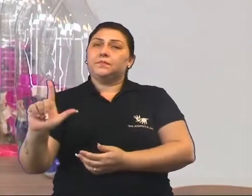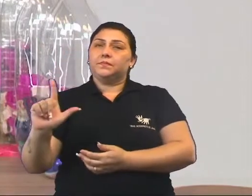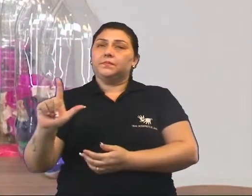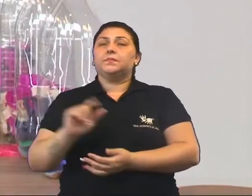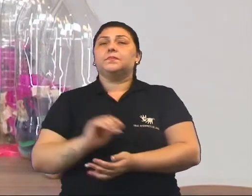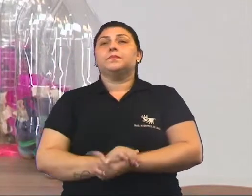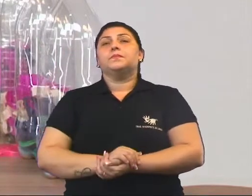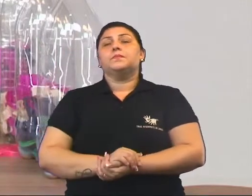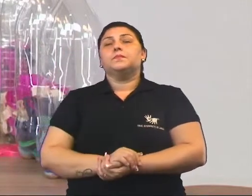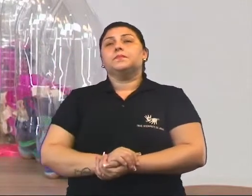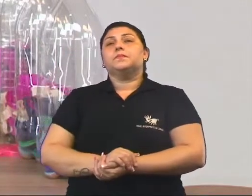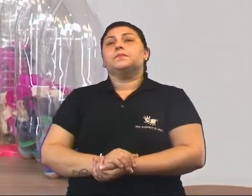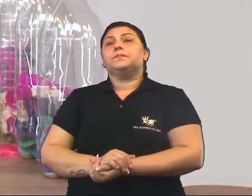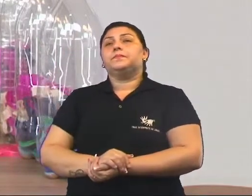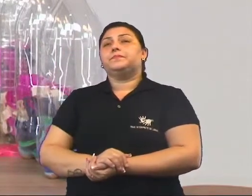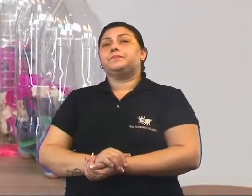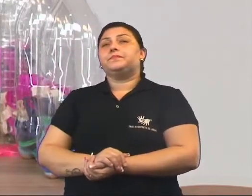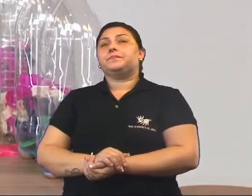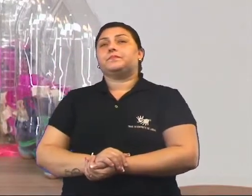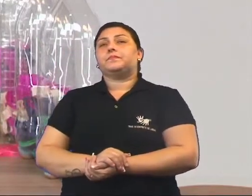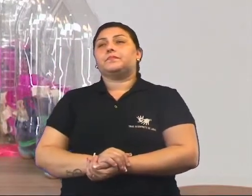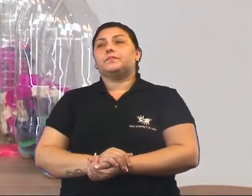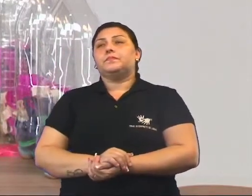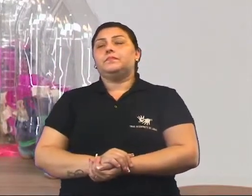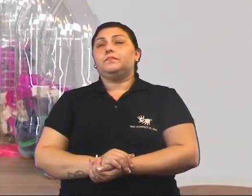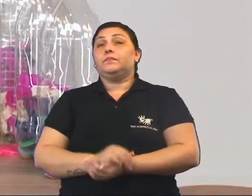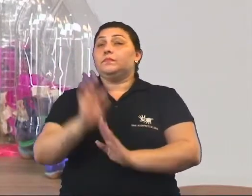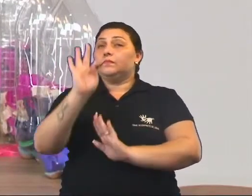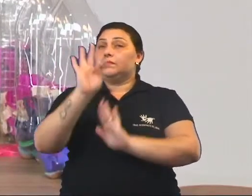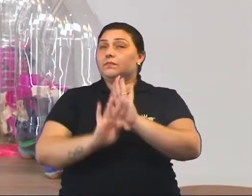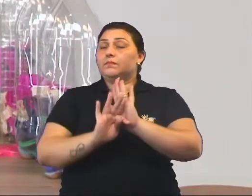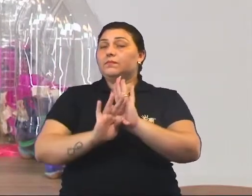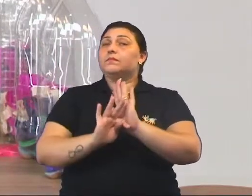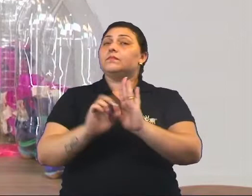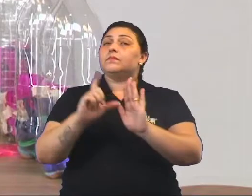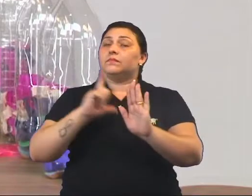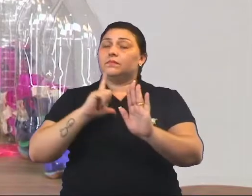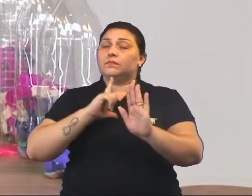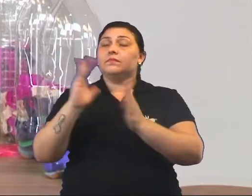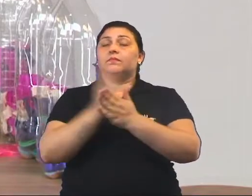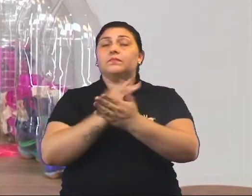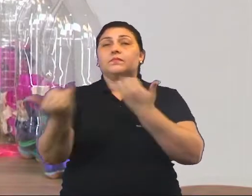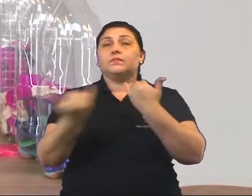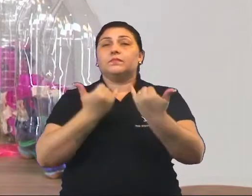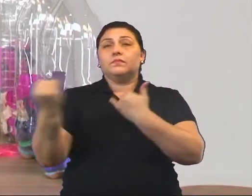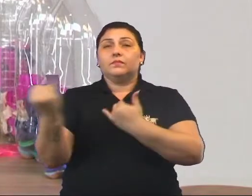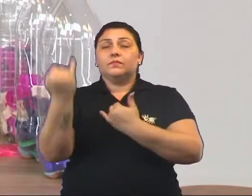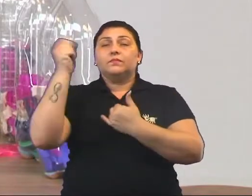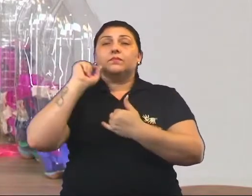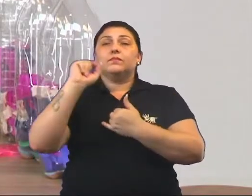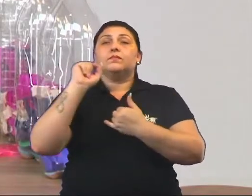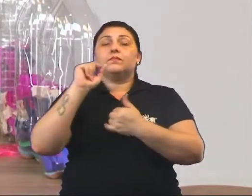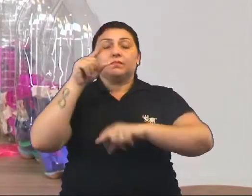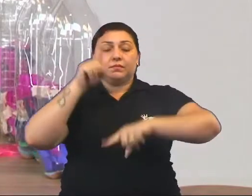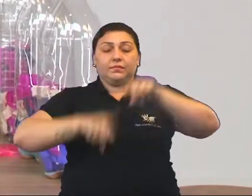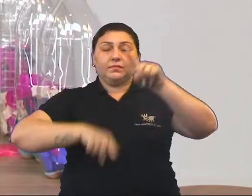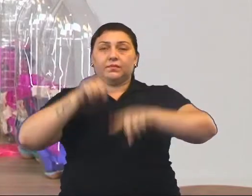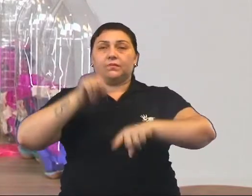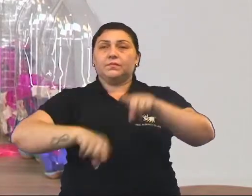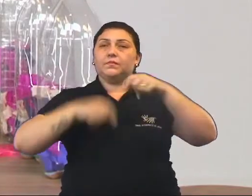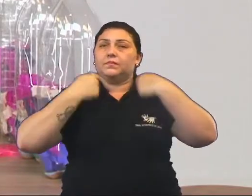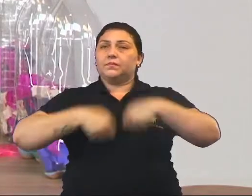litros. Então, vamos lá. No texto, ele dá algumas informações importantes, que é o quê? Os